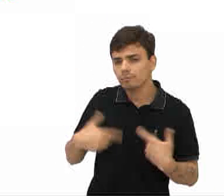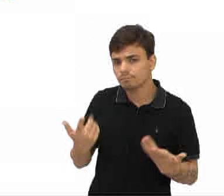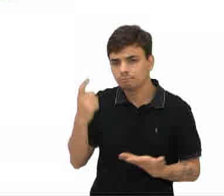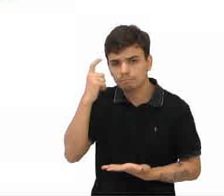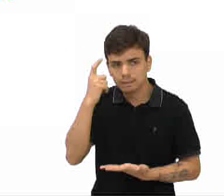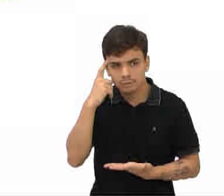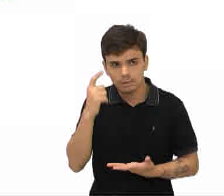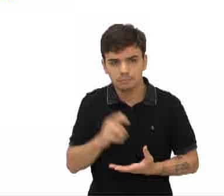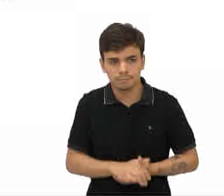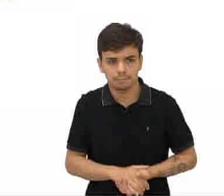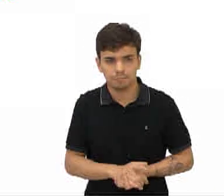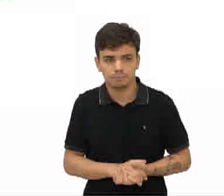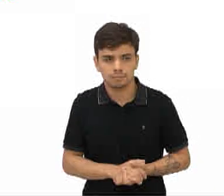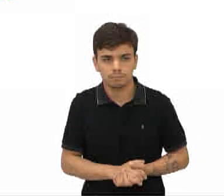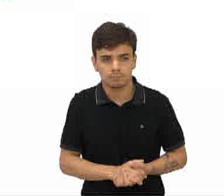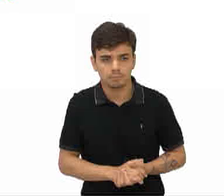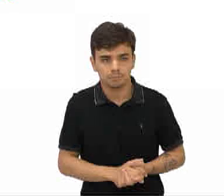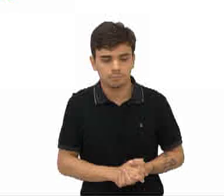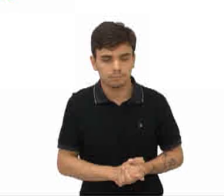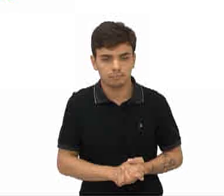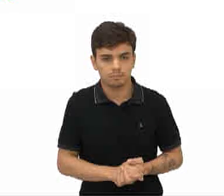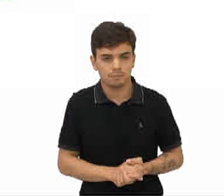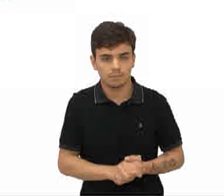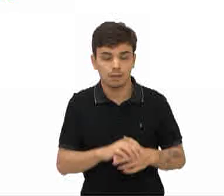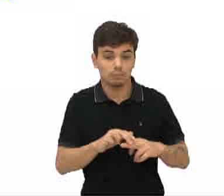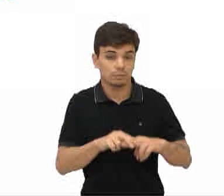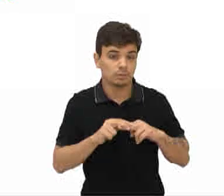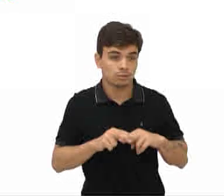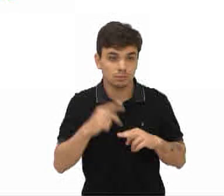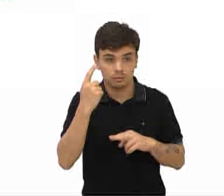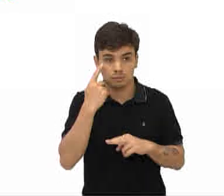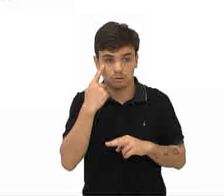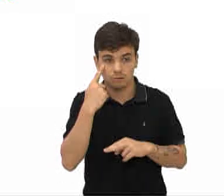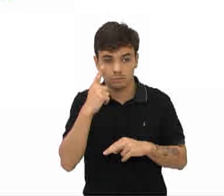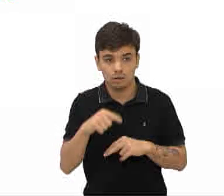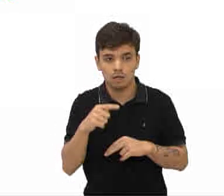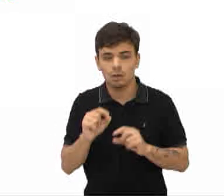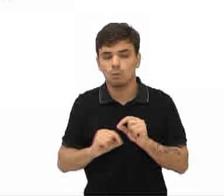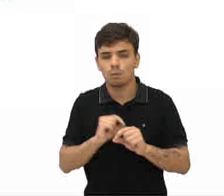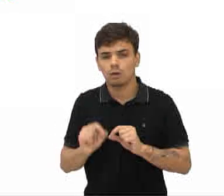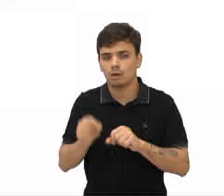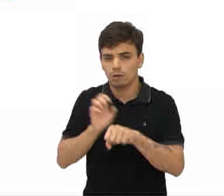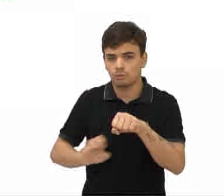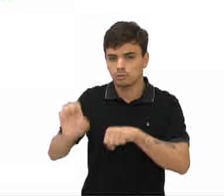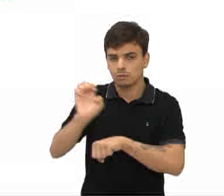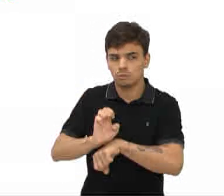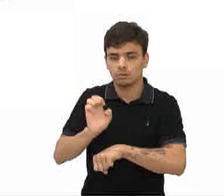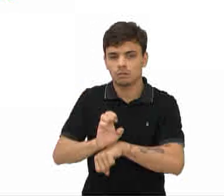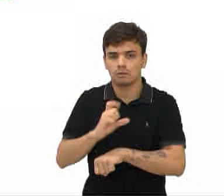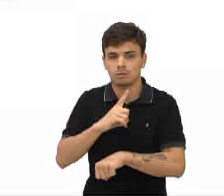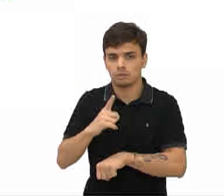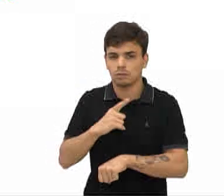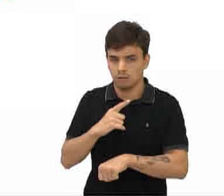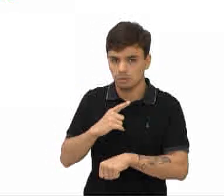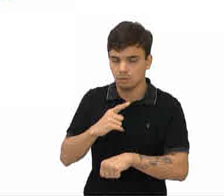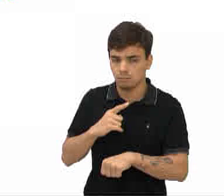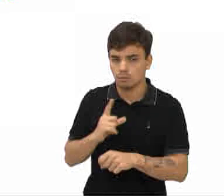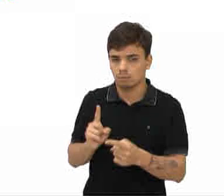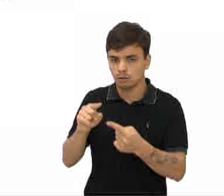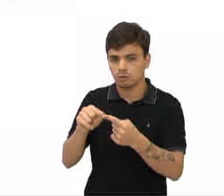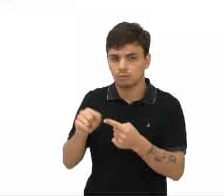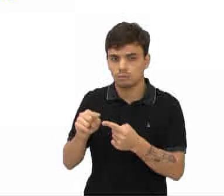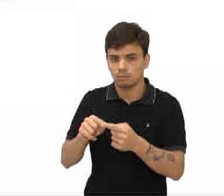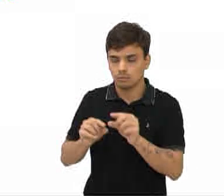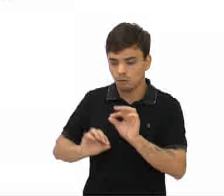lá? Portanto, é mister que o Estado tome providências para amenizar o quadro atual. Para